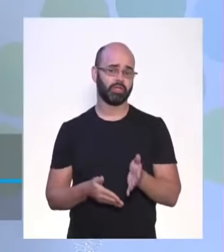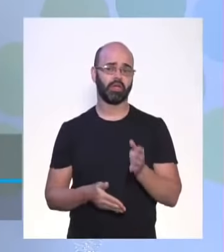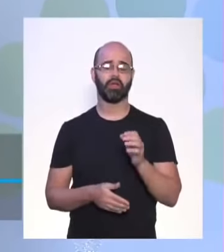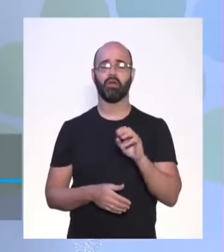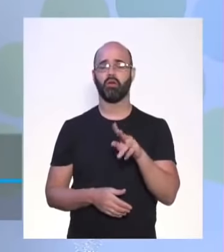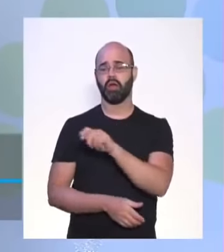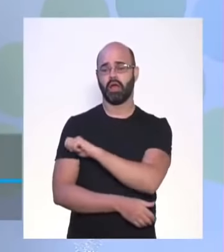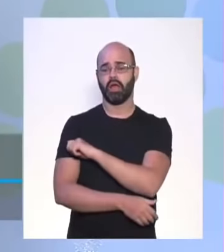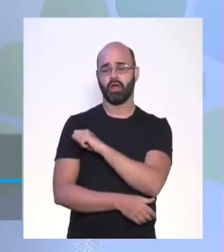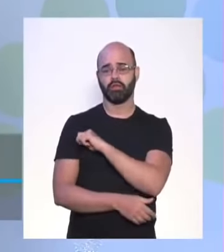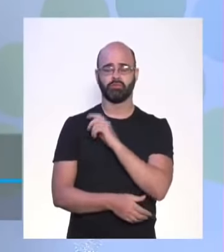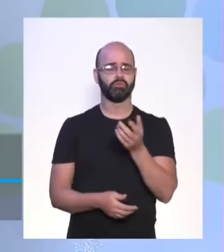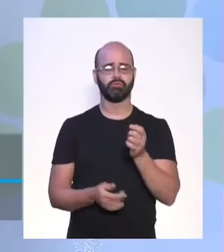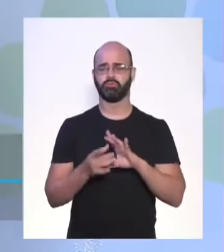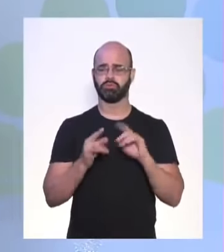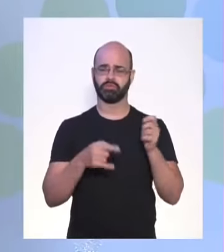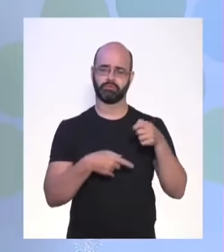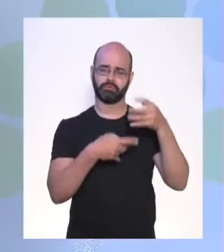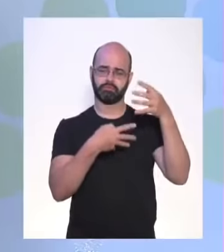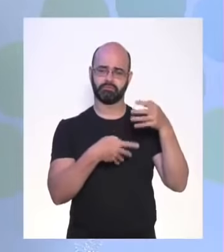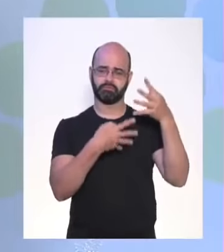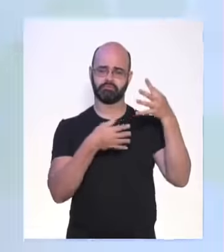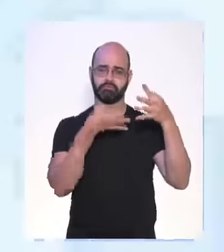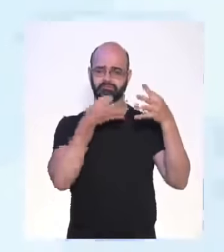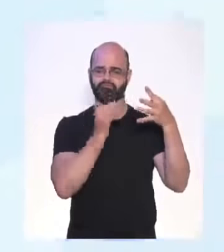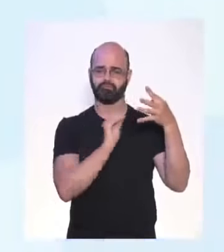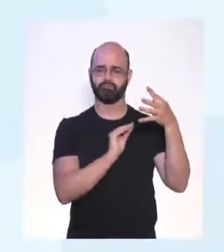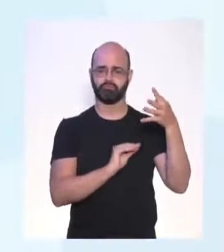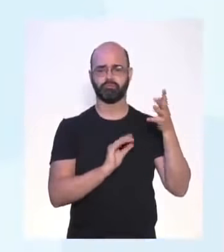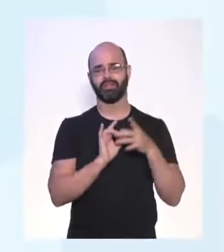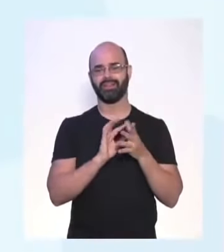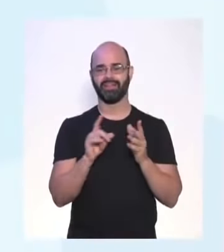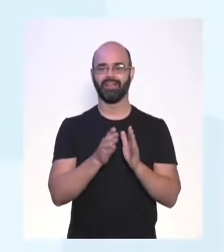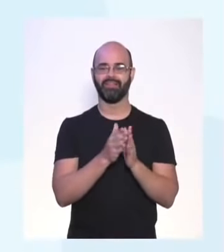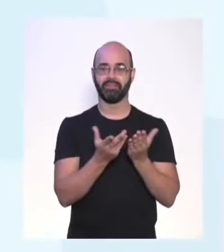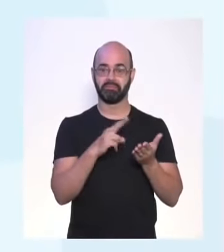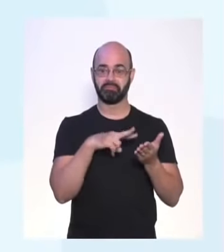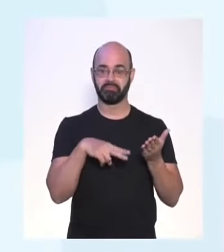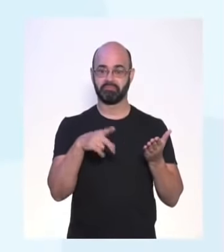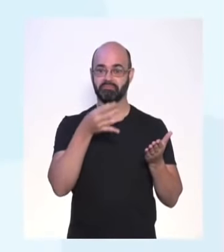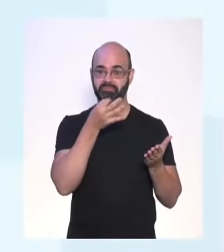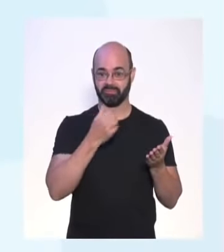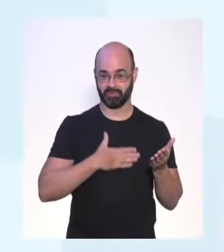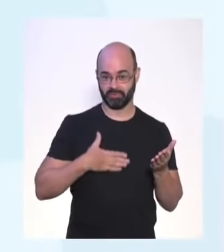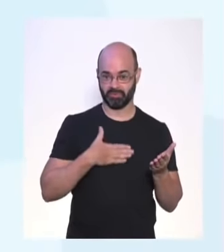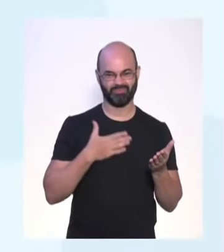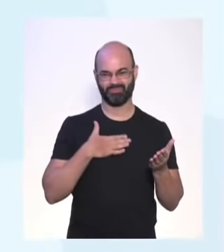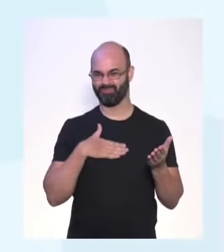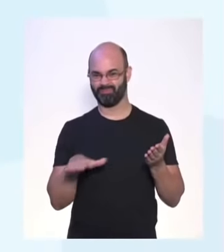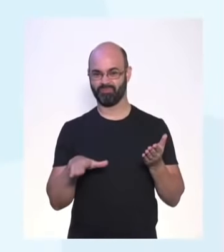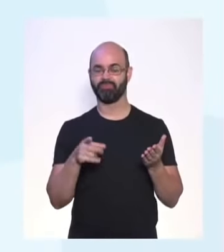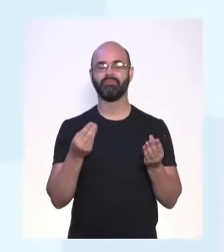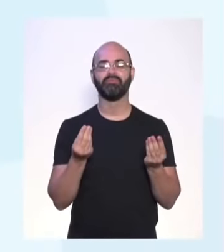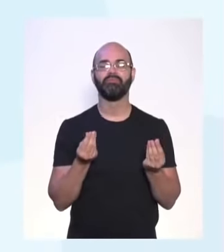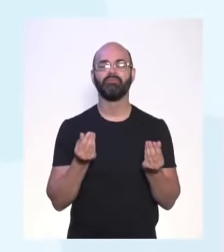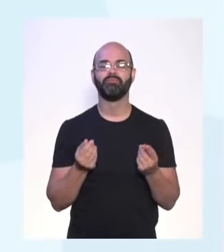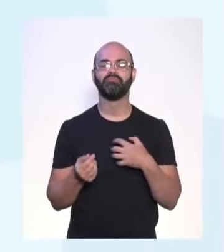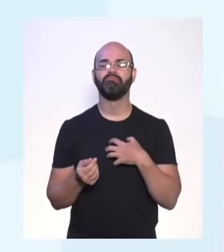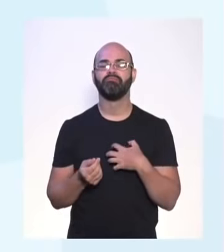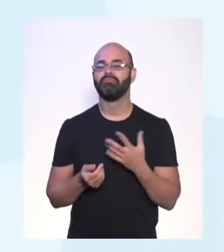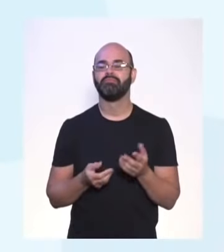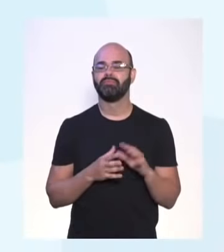alunos podem complementar no chat com a Gente o que vocês acharam do livro O gostaram não gostaram Quais foram as impressões